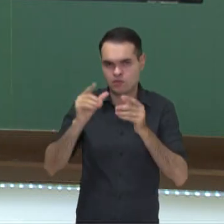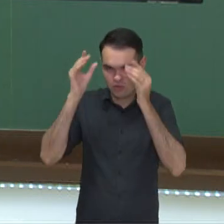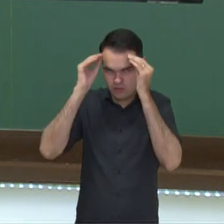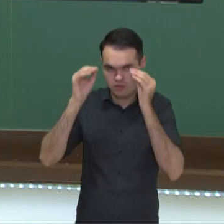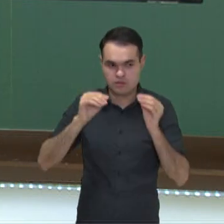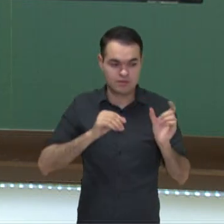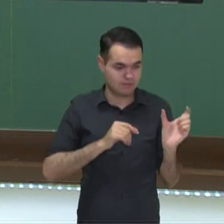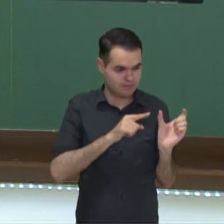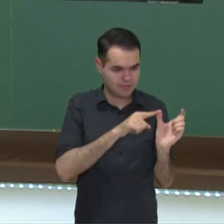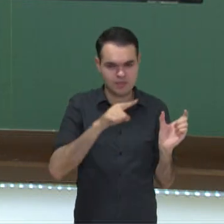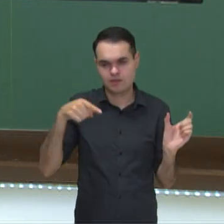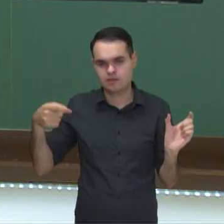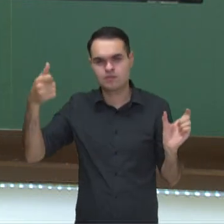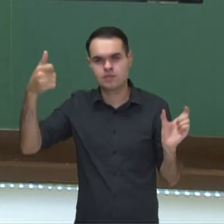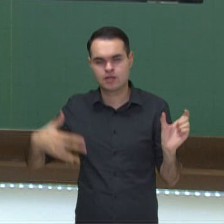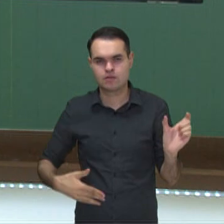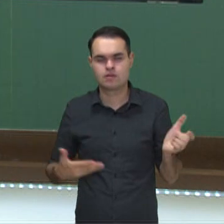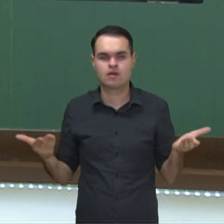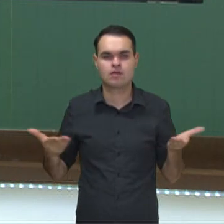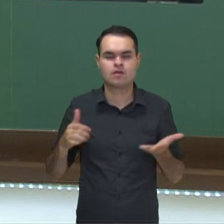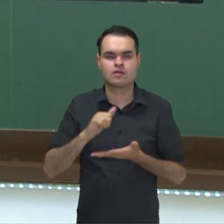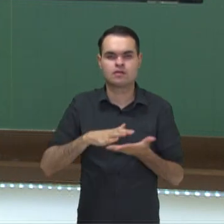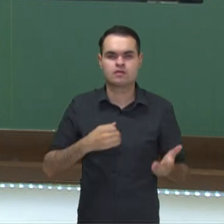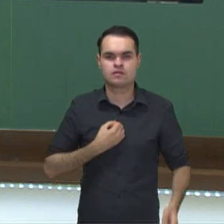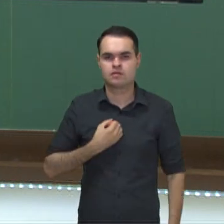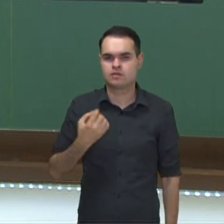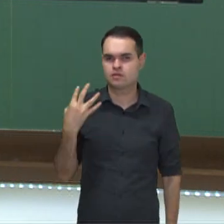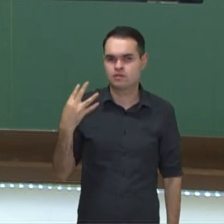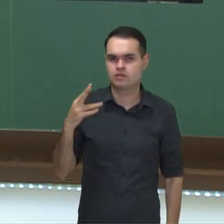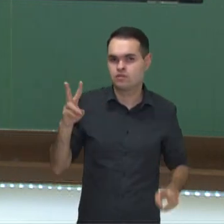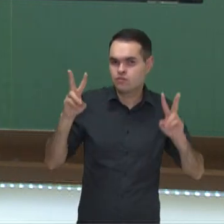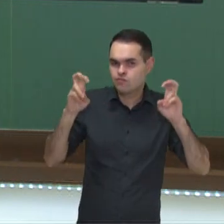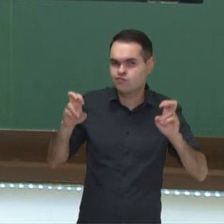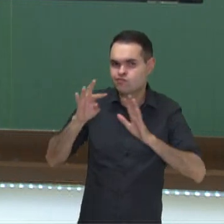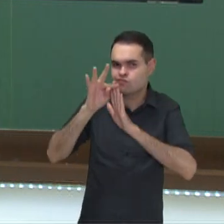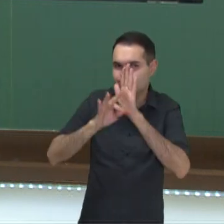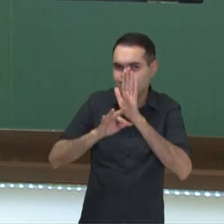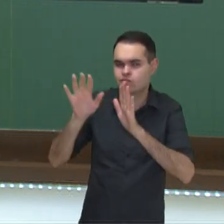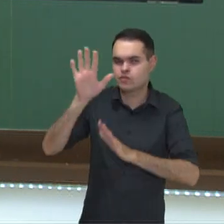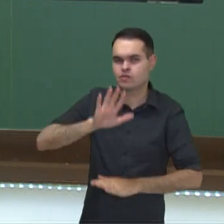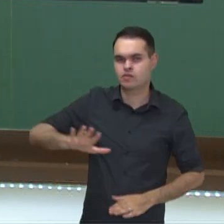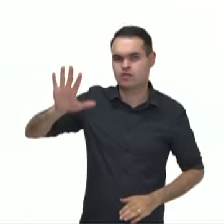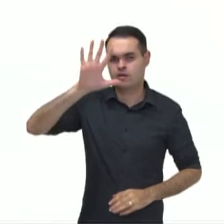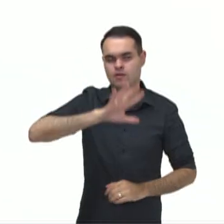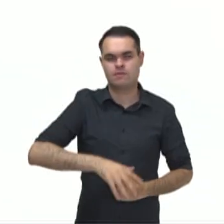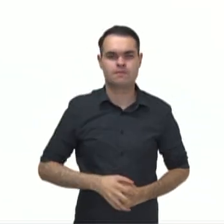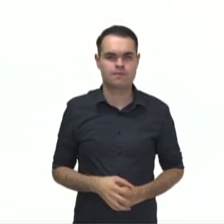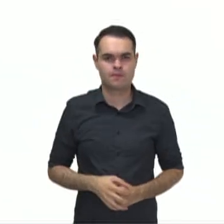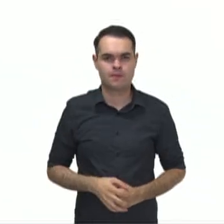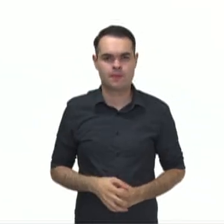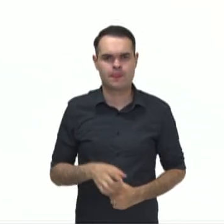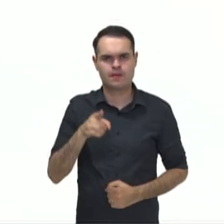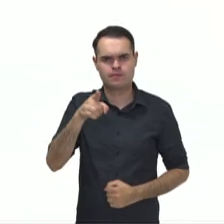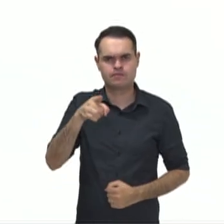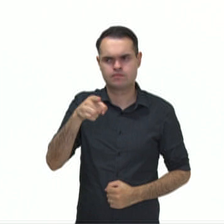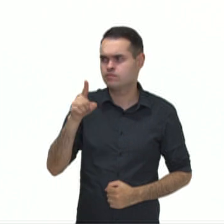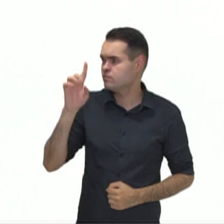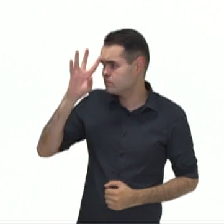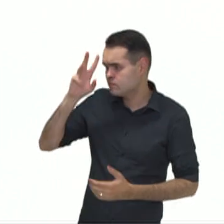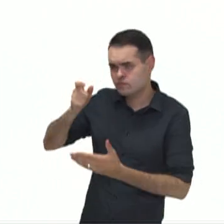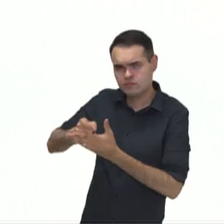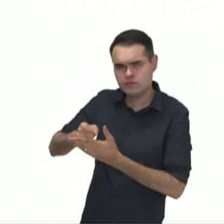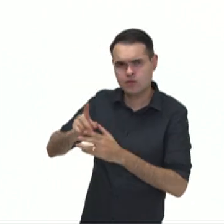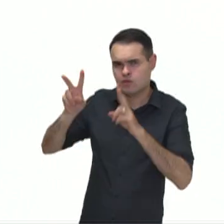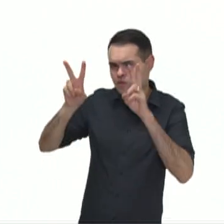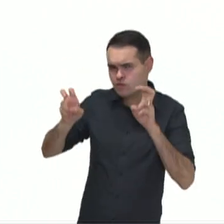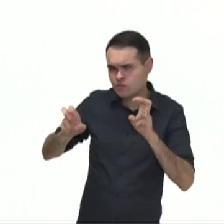sequência. Atividade número 4, sobre o nosso texto em geral. Você julga o assunto abordado nesse